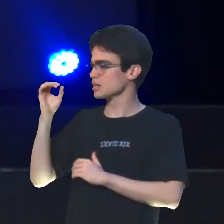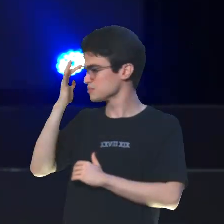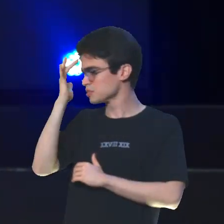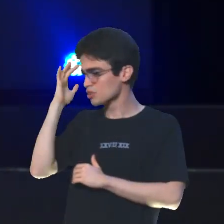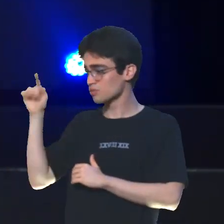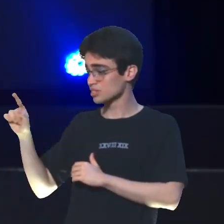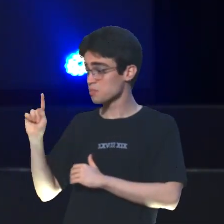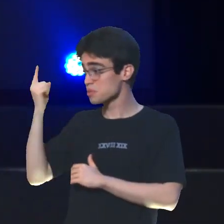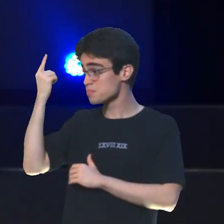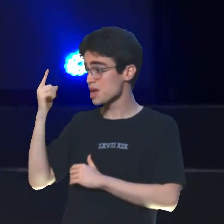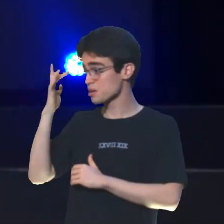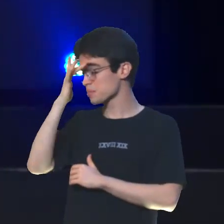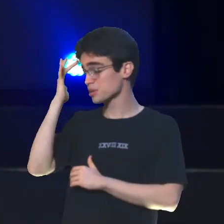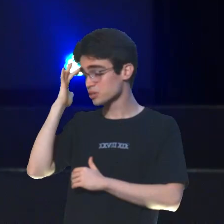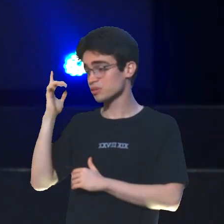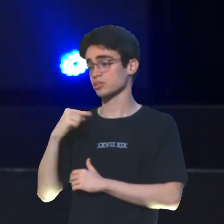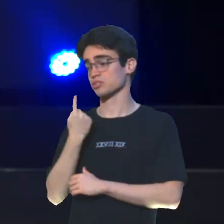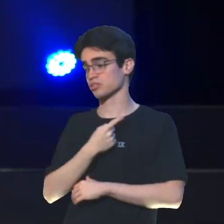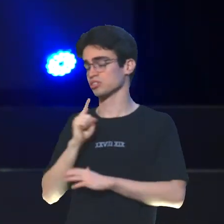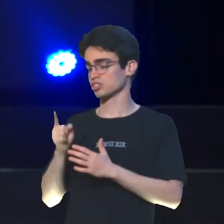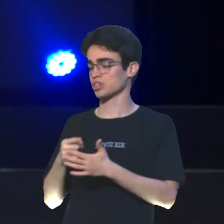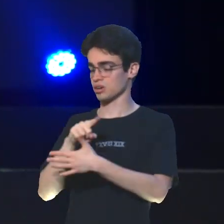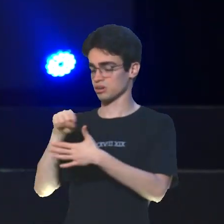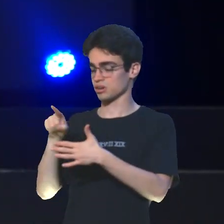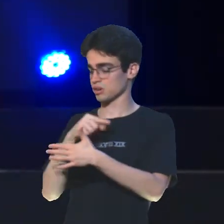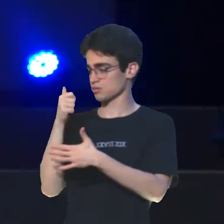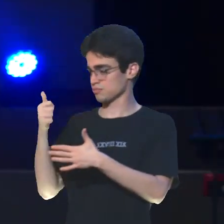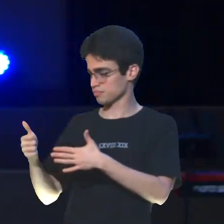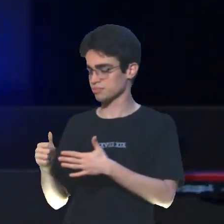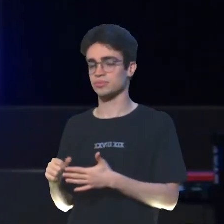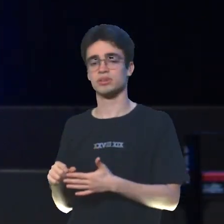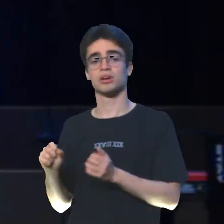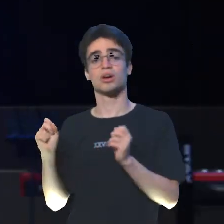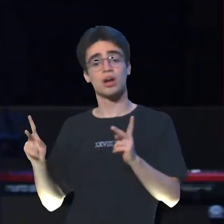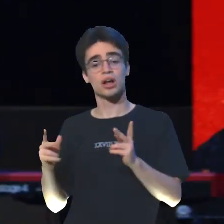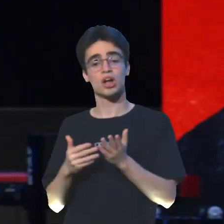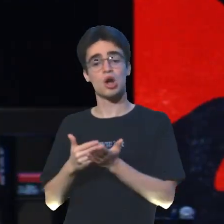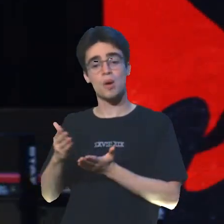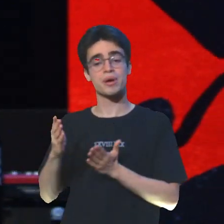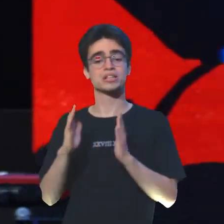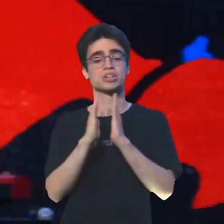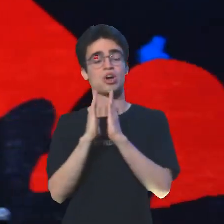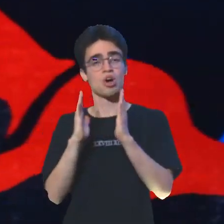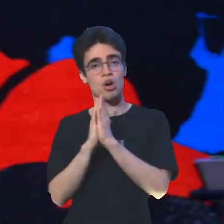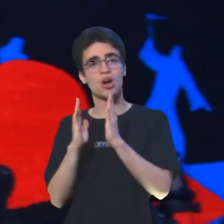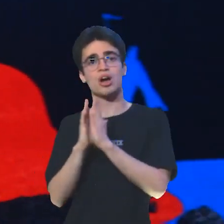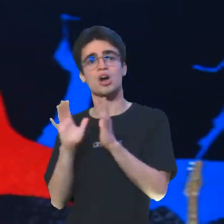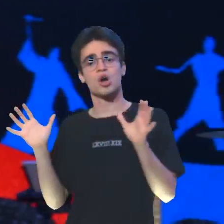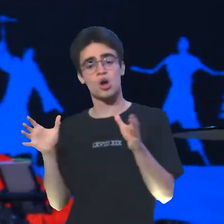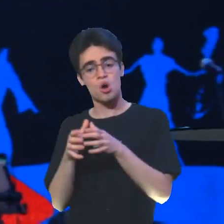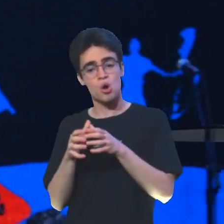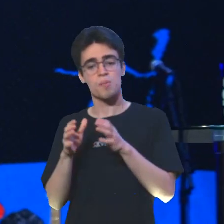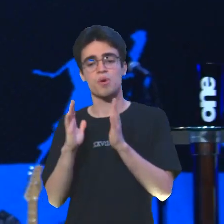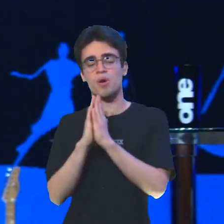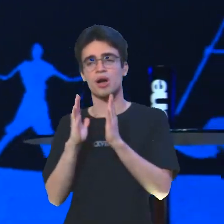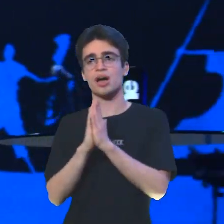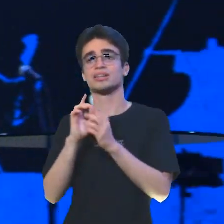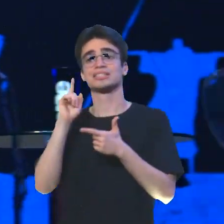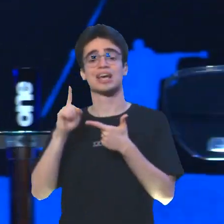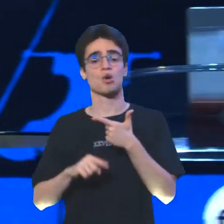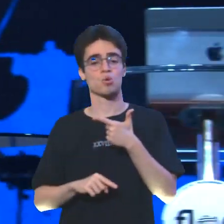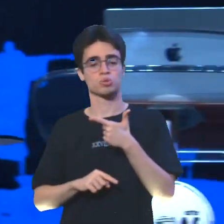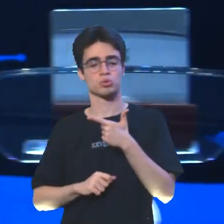era o primeiro da lista, e a gente já riscou o seu nome. Então eles começam a orar juntos pelo segundo da